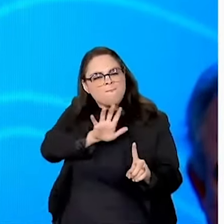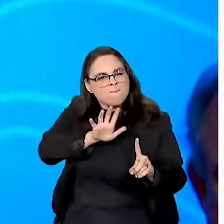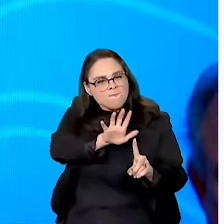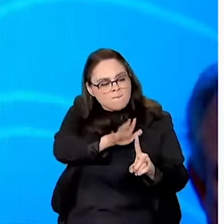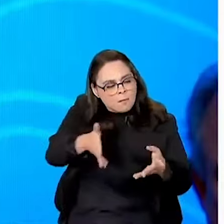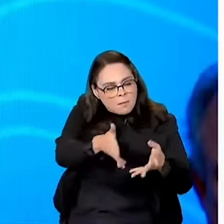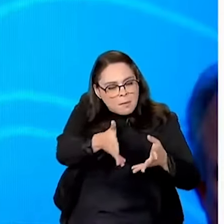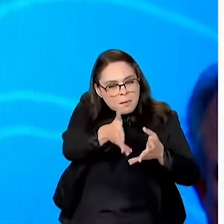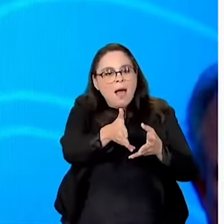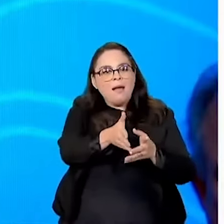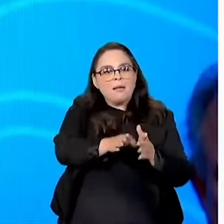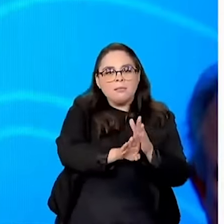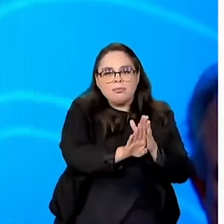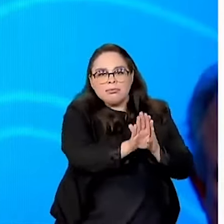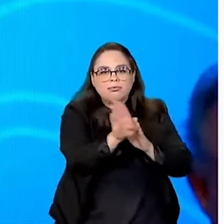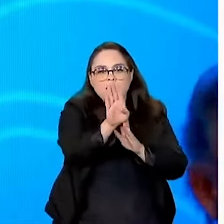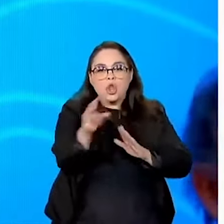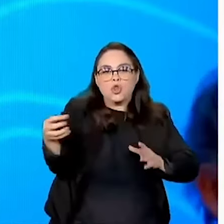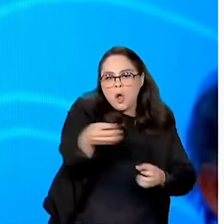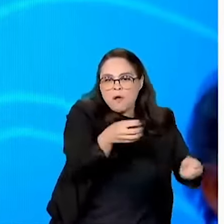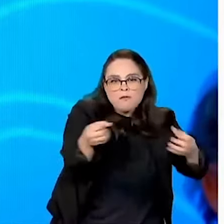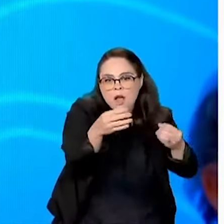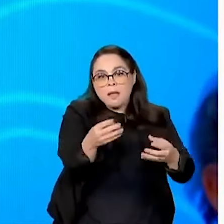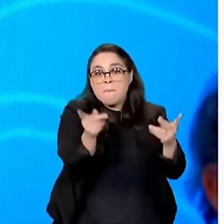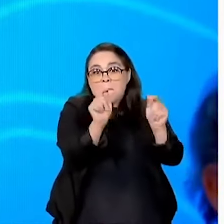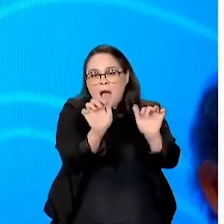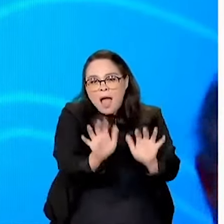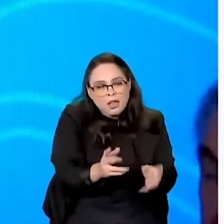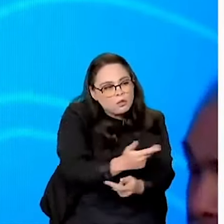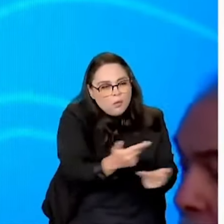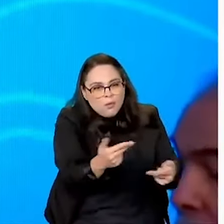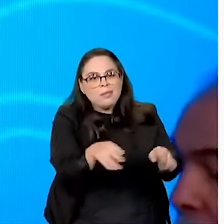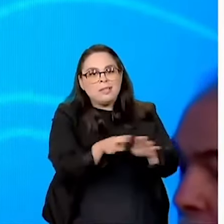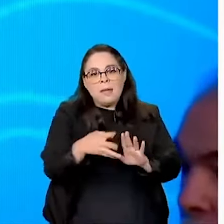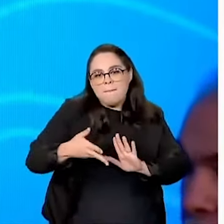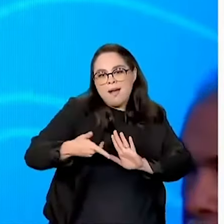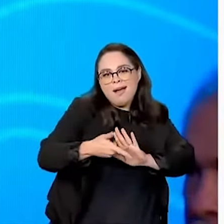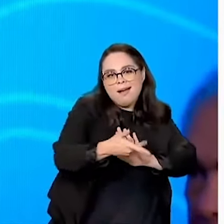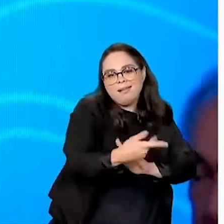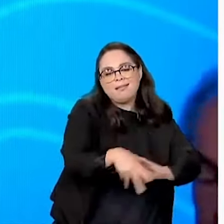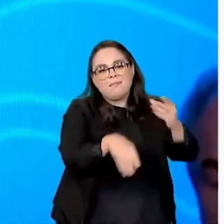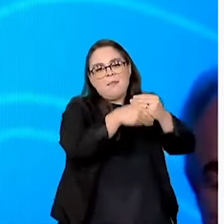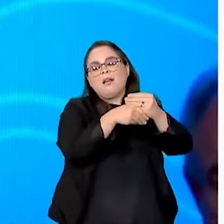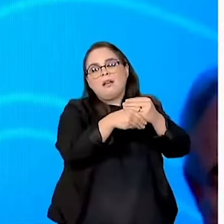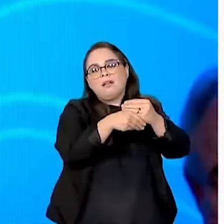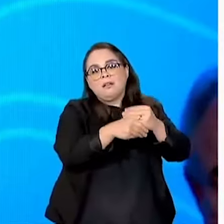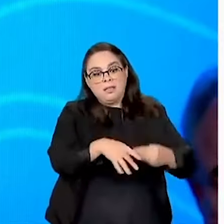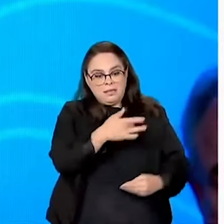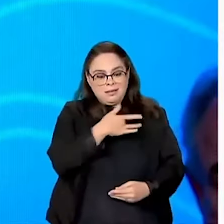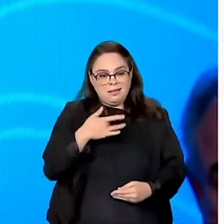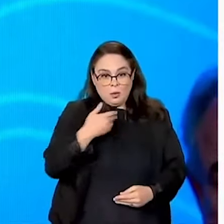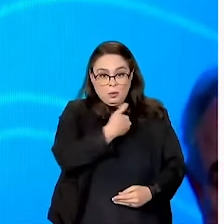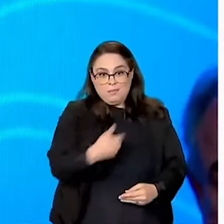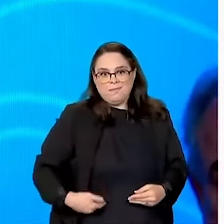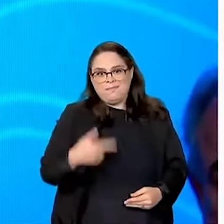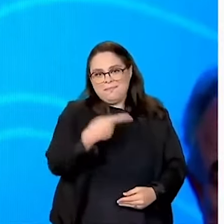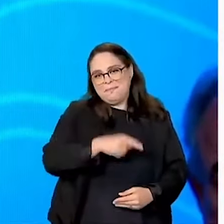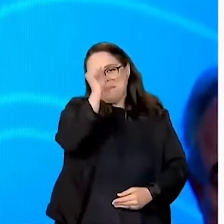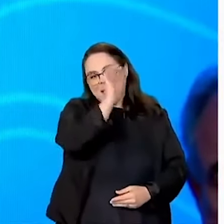para induzir avanços, escalas, inovações, barateamento e eficiência adicional à saúde pública